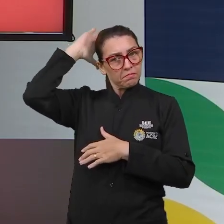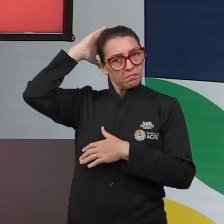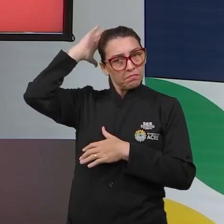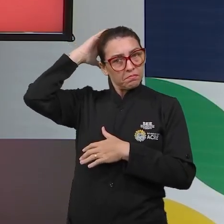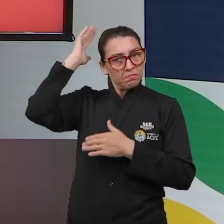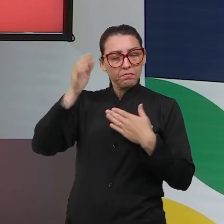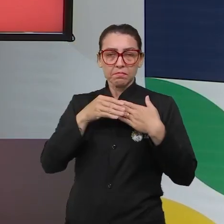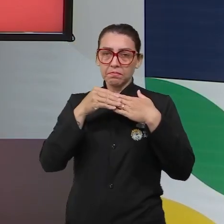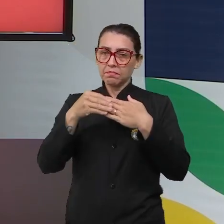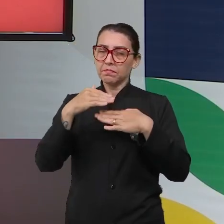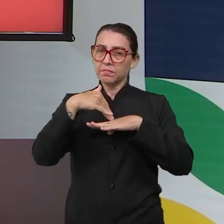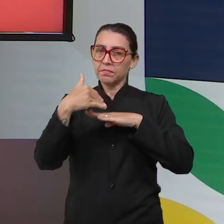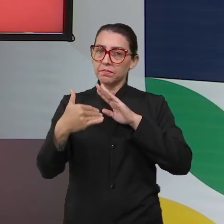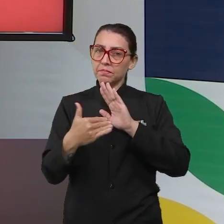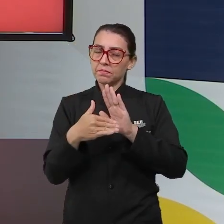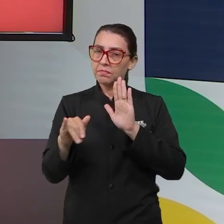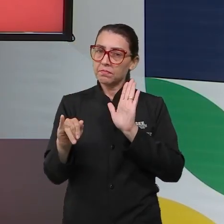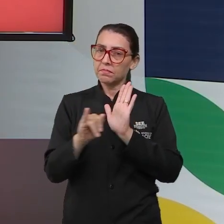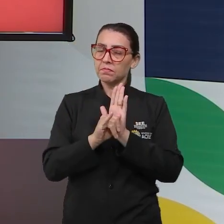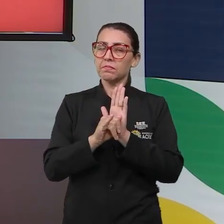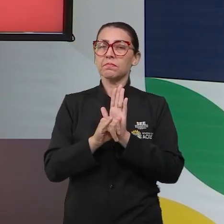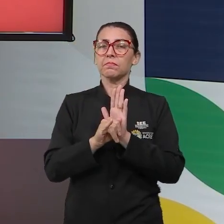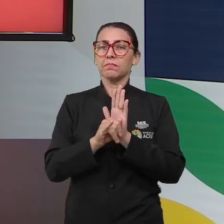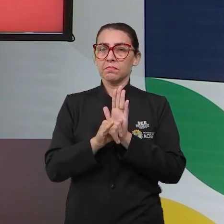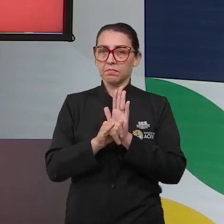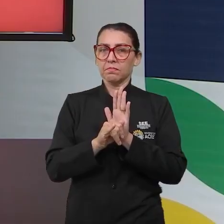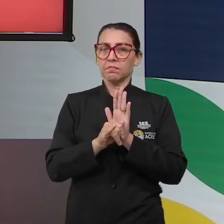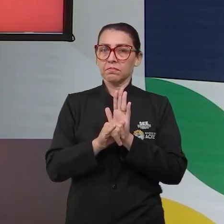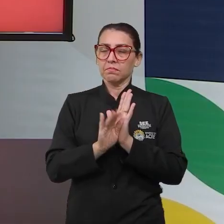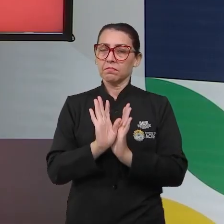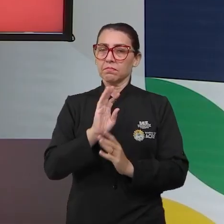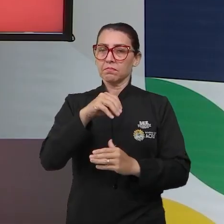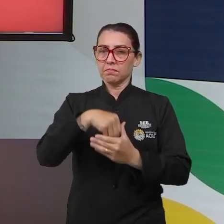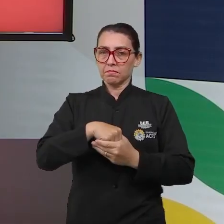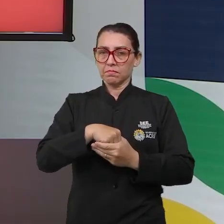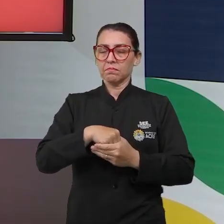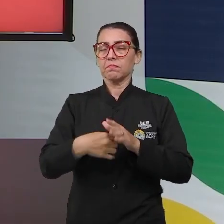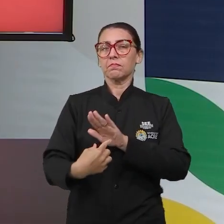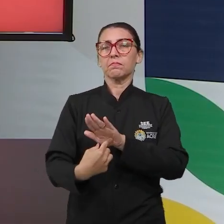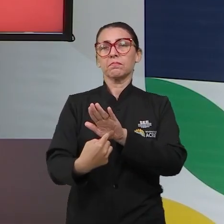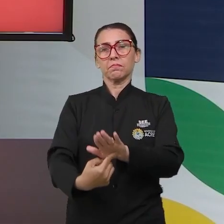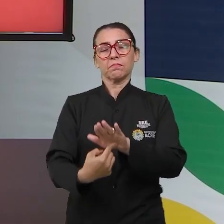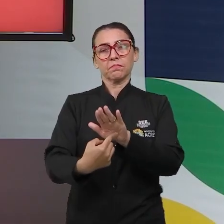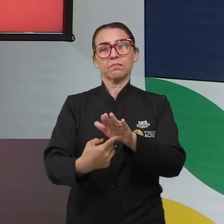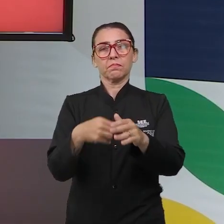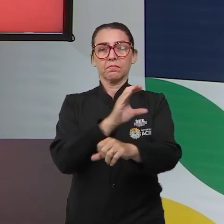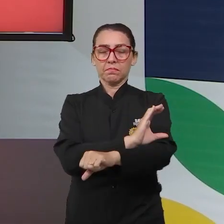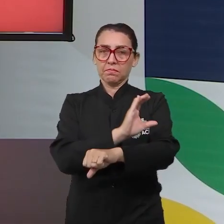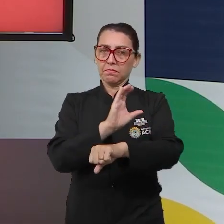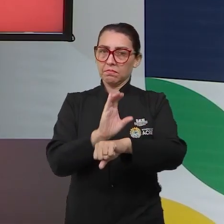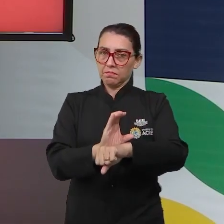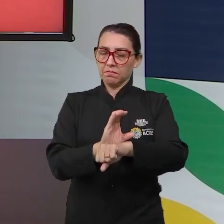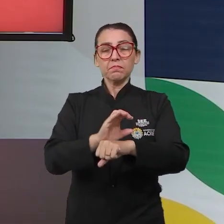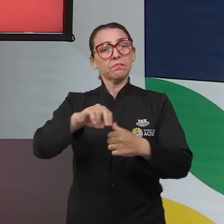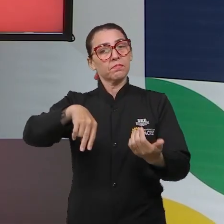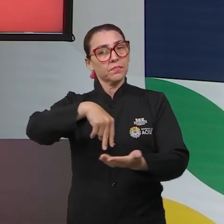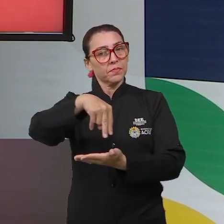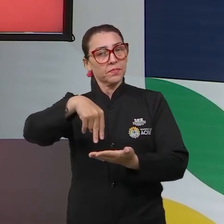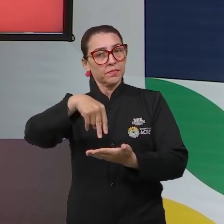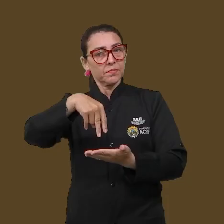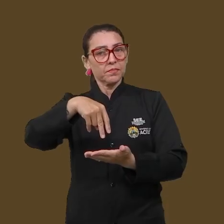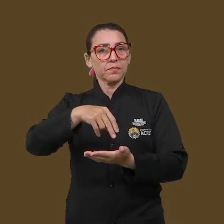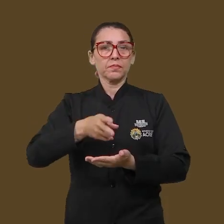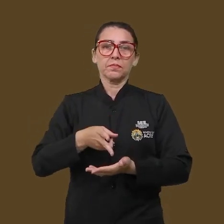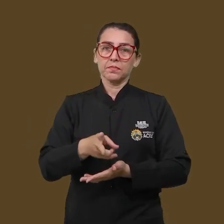que traz toda uma identidade embutida nessa apresentação, nessa cultura mesmo de dança, né?